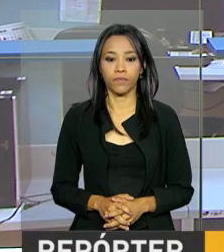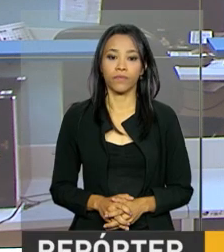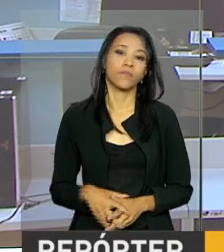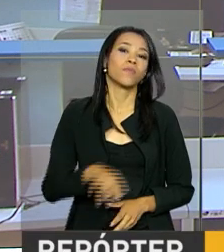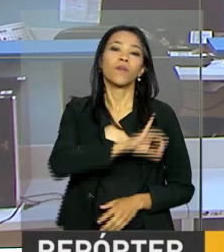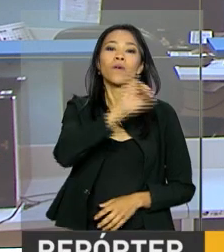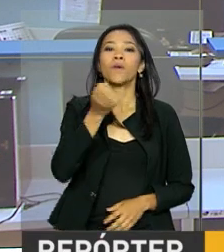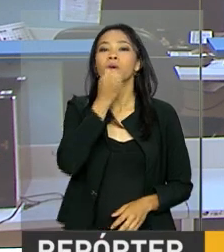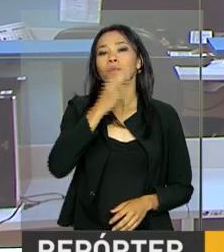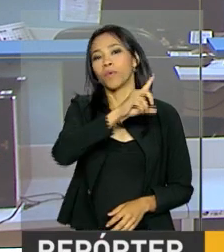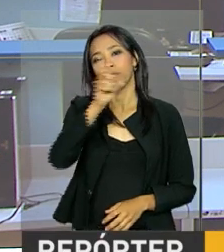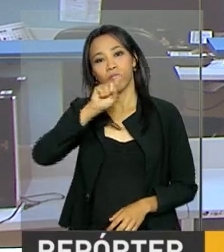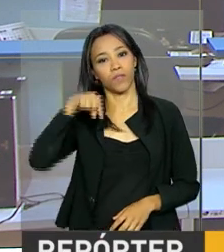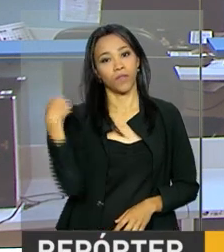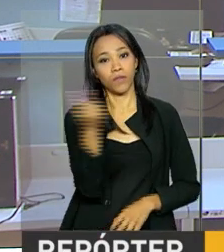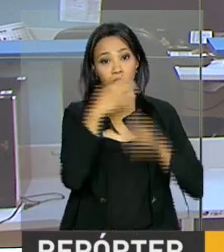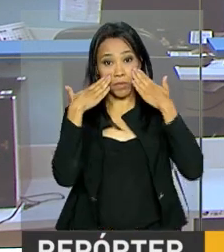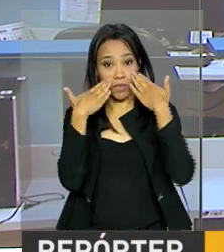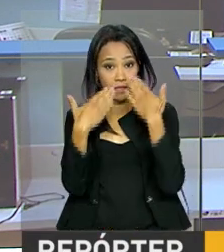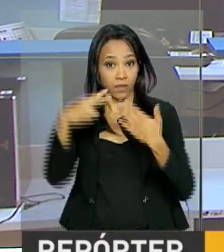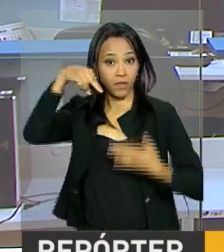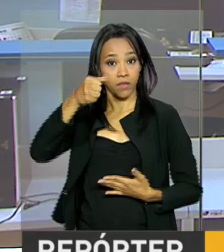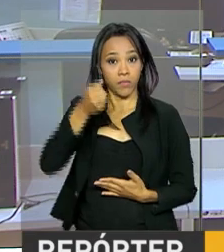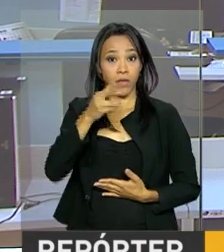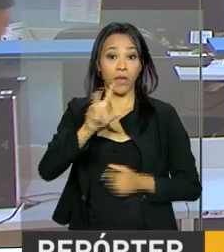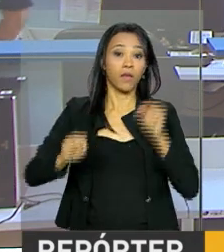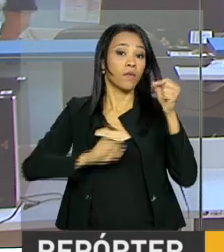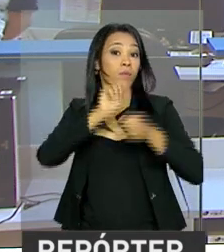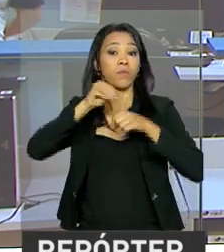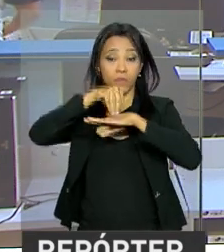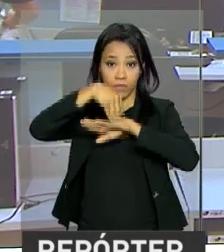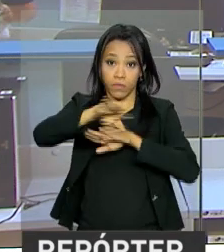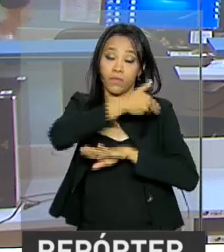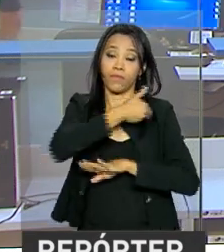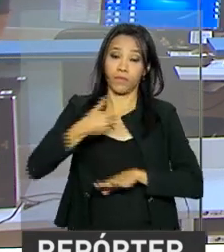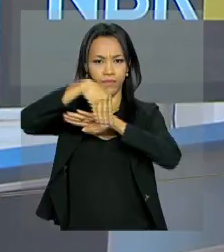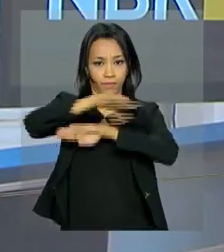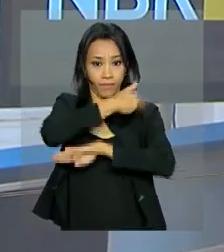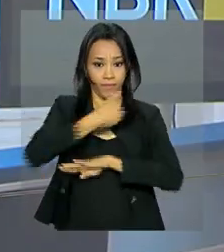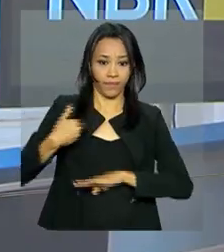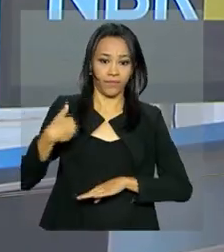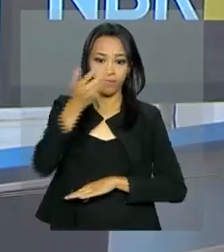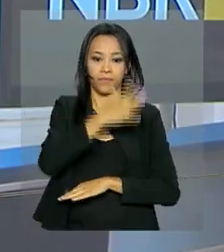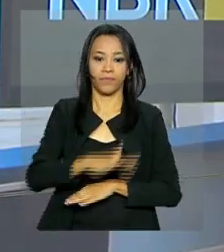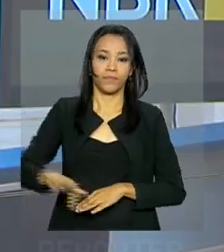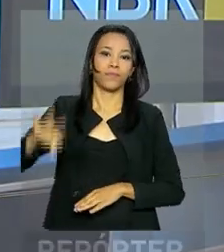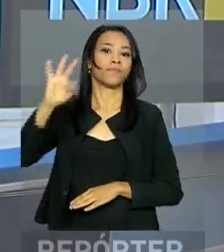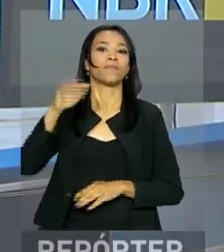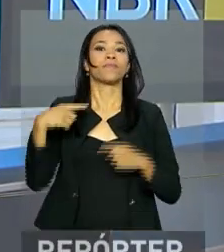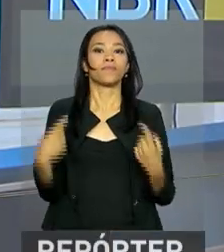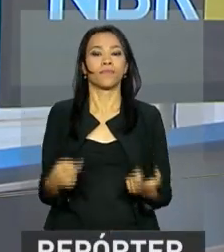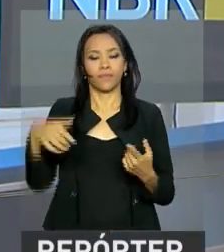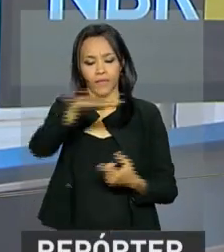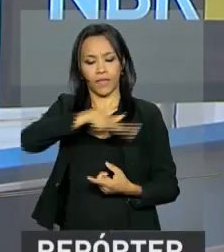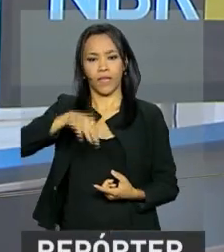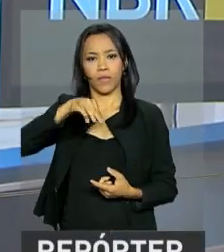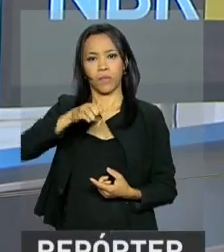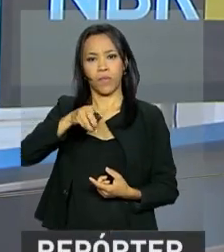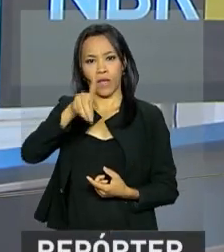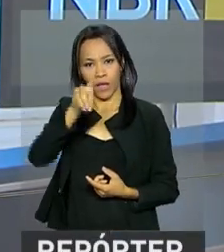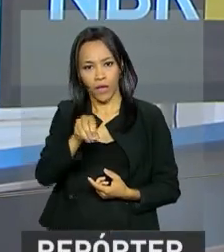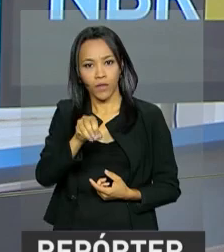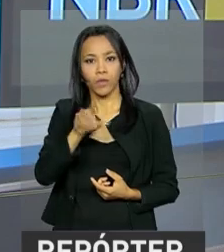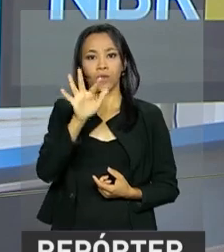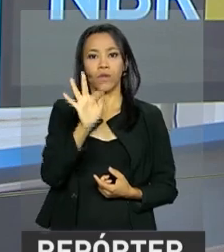Olá bom dia estamos de volta com repórter NBR e as notícias do governo federal o mercado financeiro prevê mais uma queda na